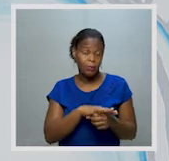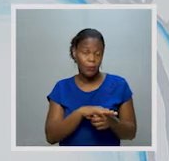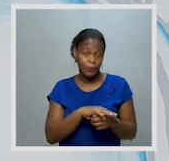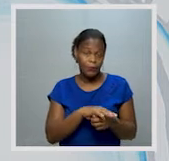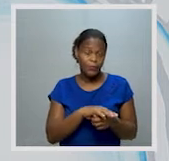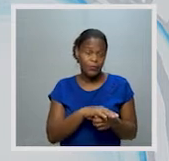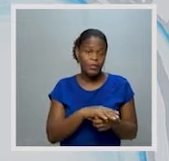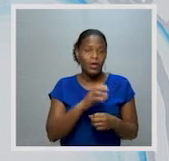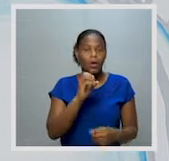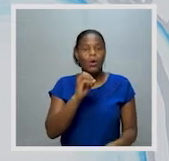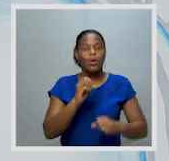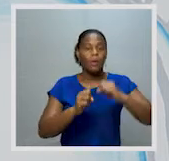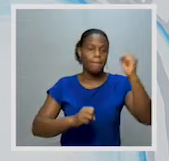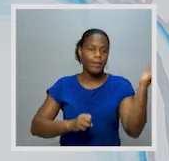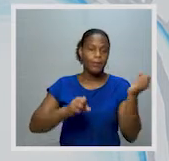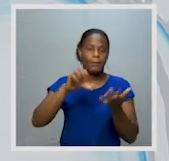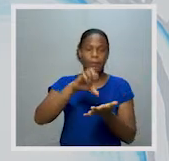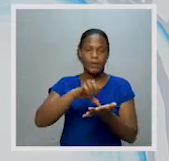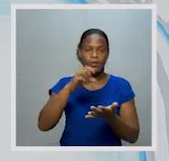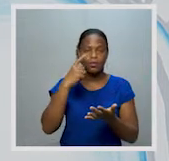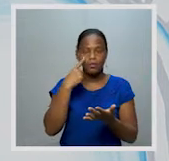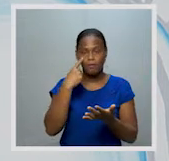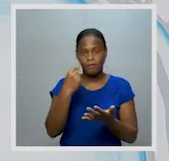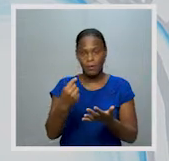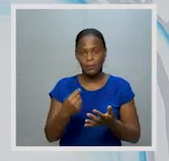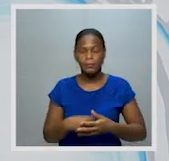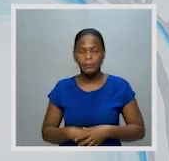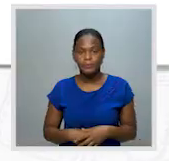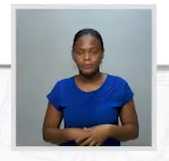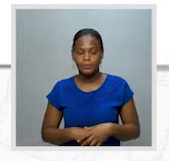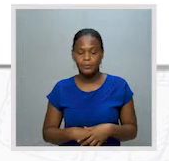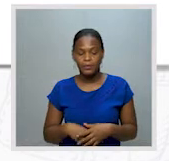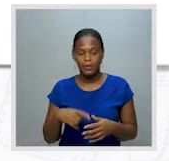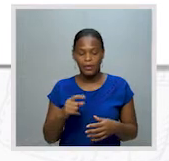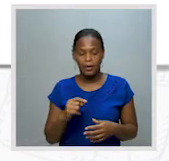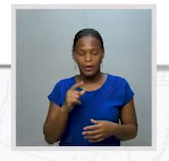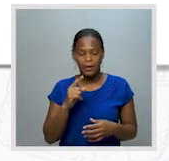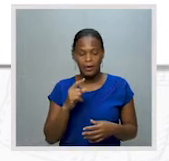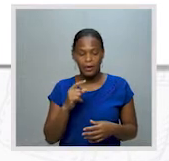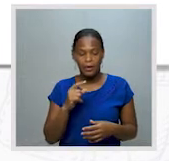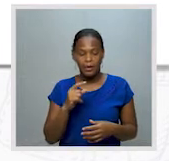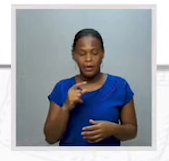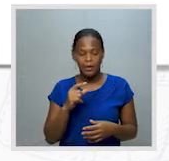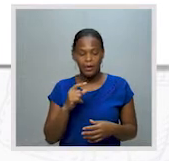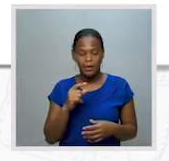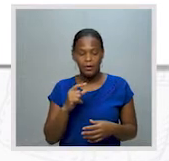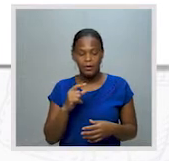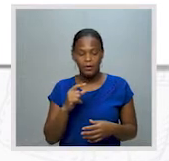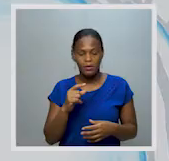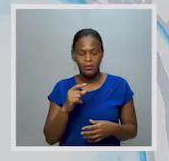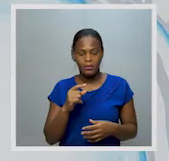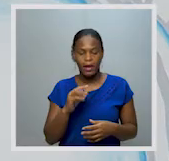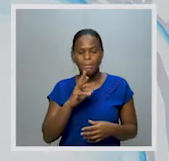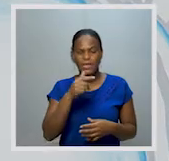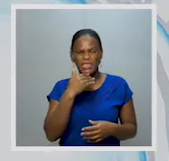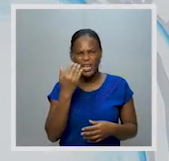interessantíssima de oblíquo no meio do verbo. A linha C, ver-nos-emos daqui a pouco.